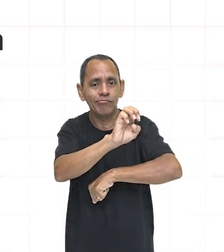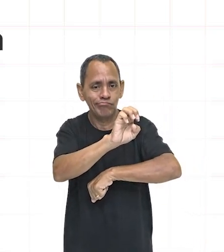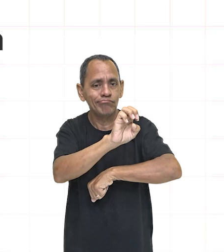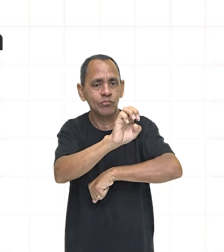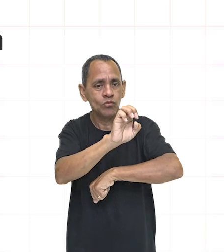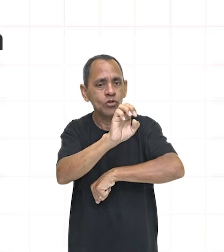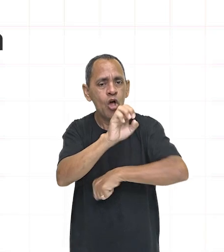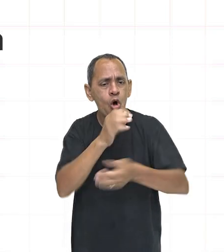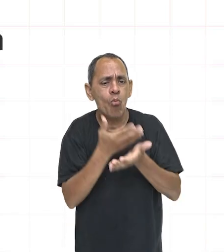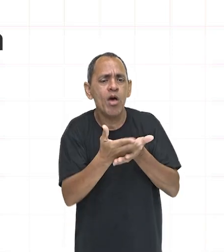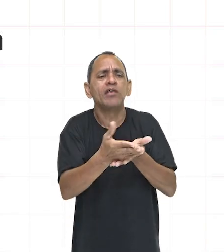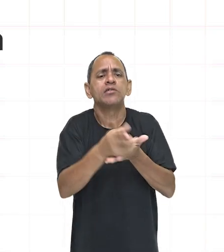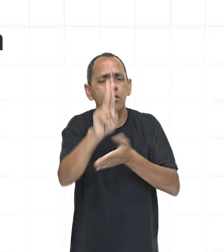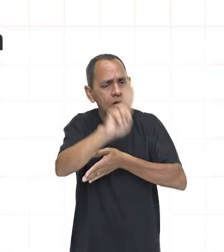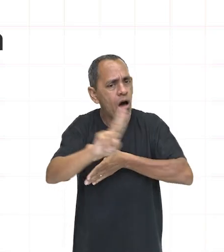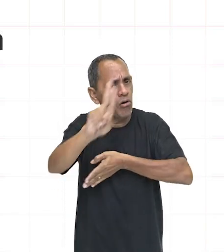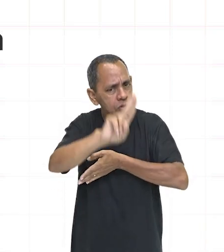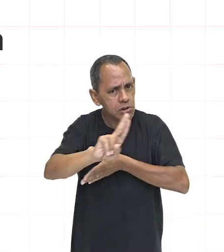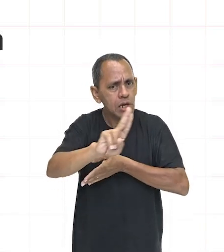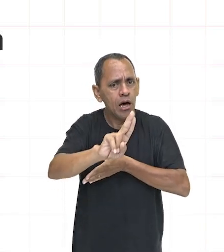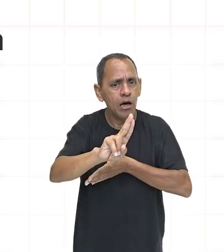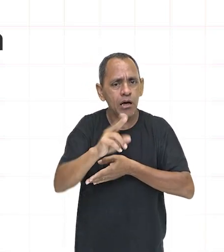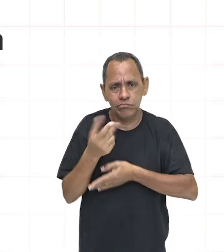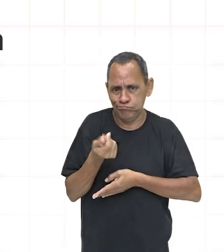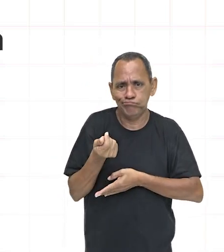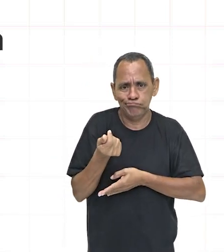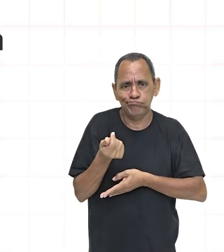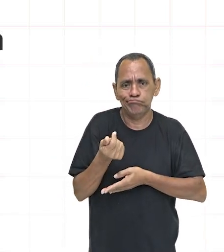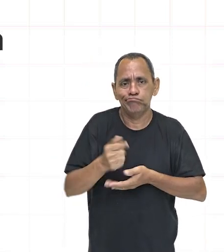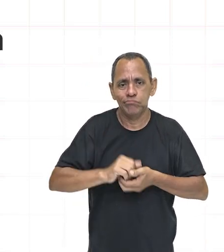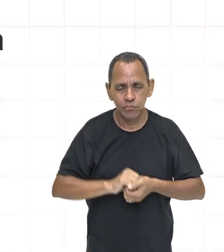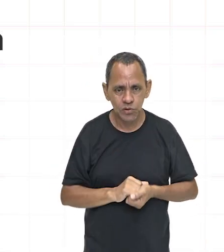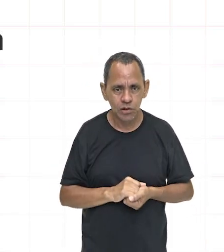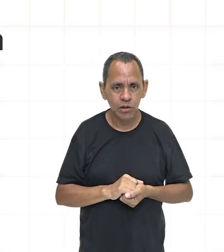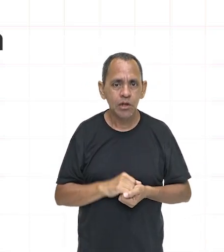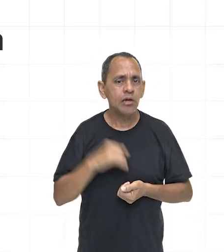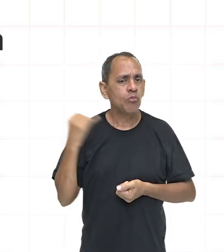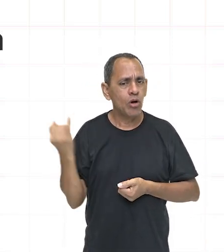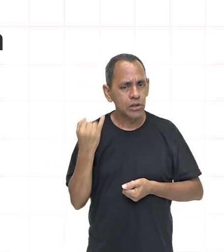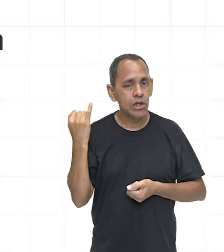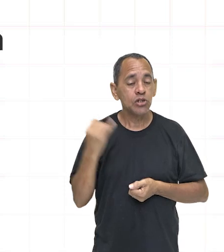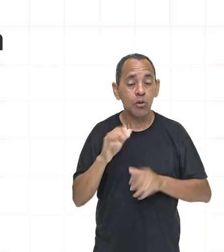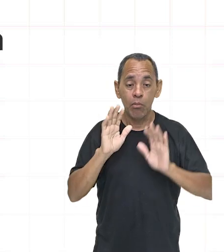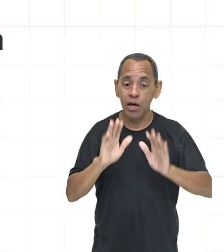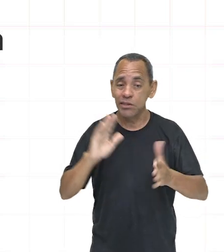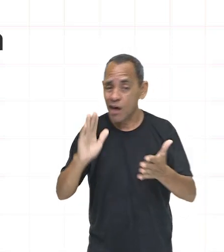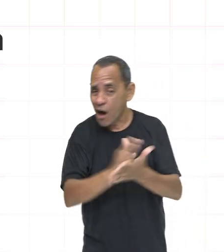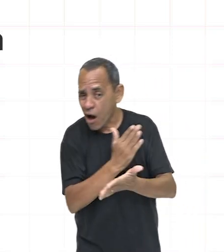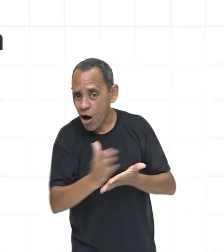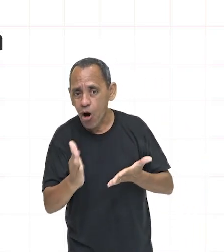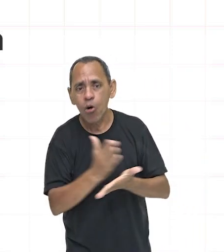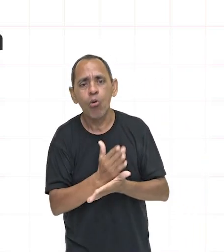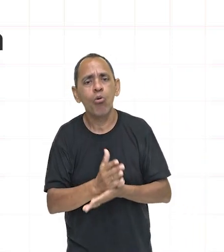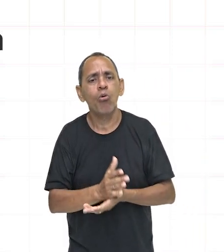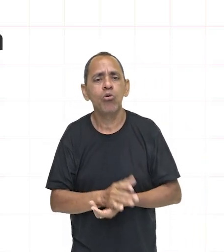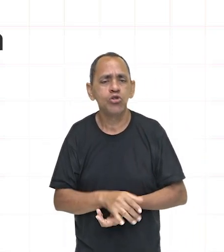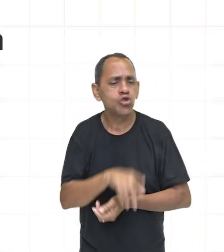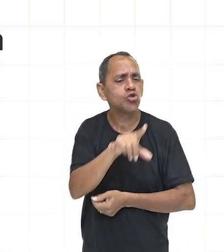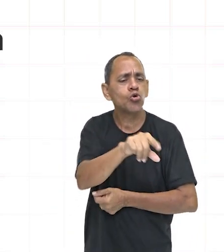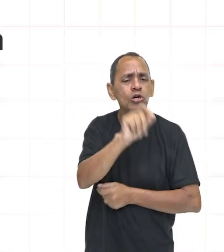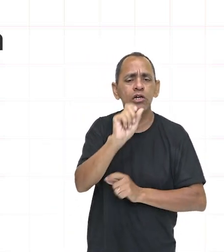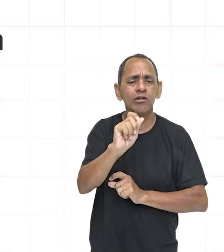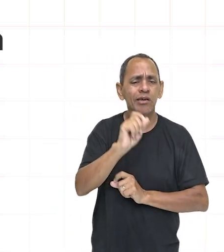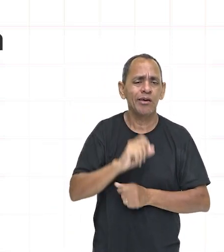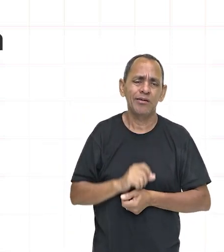euro, né, como essa moeda importante para eles. Agora, outros países optaram por manter, na época,